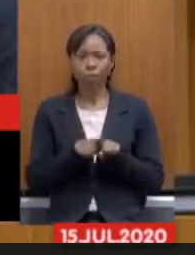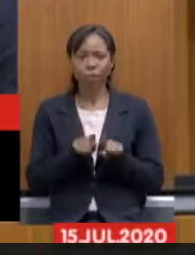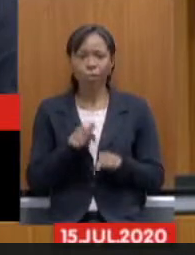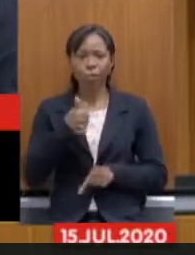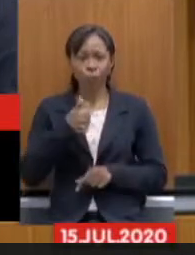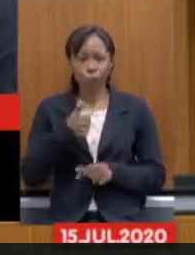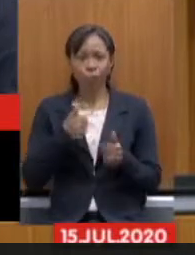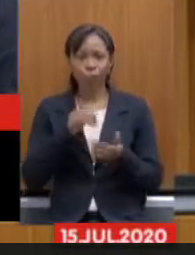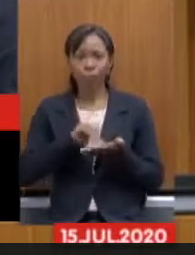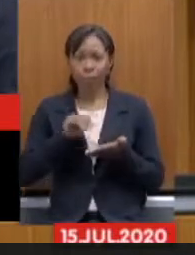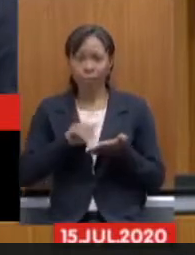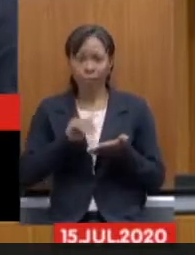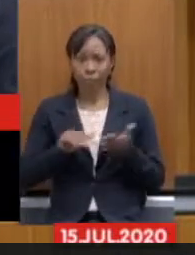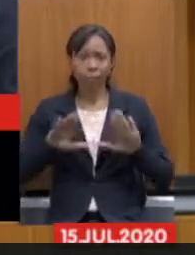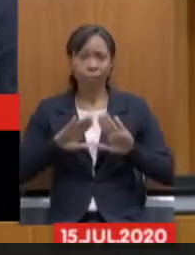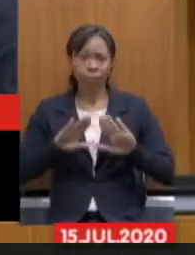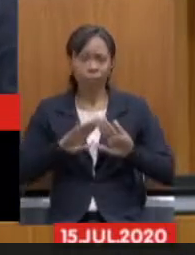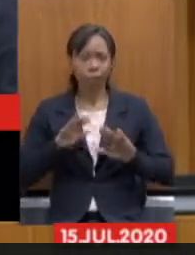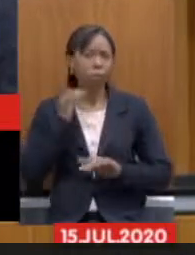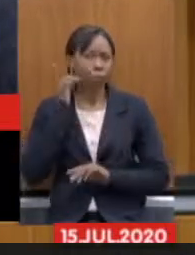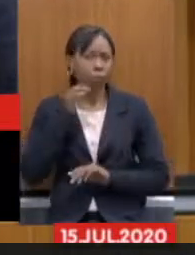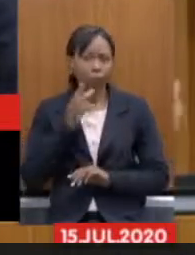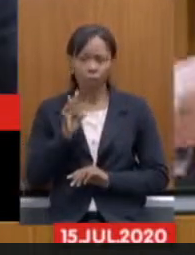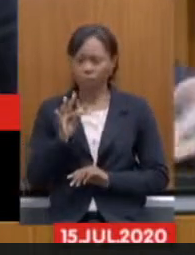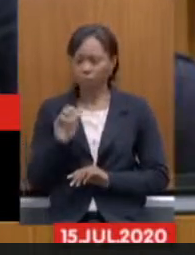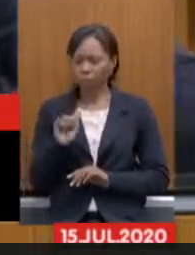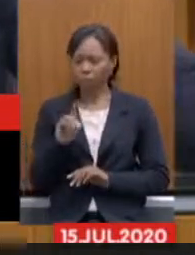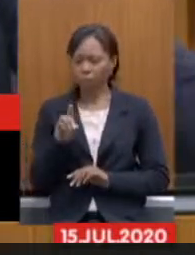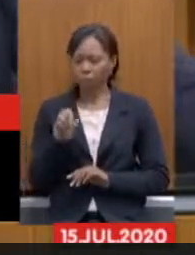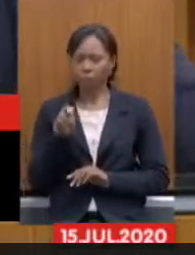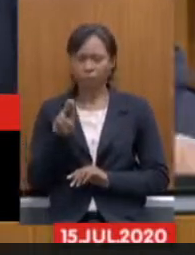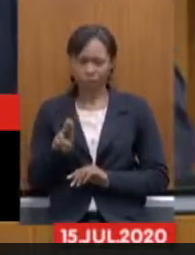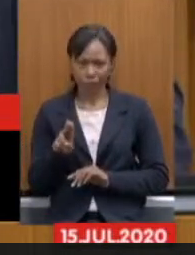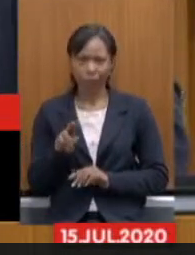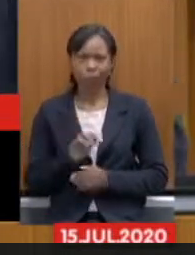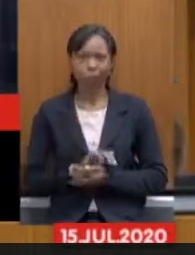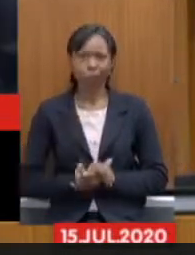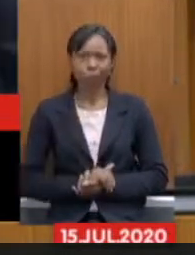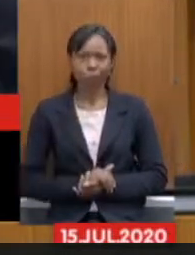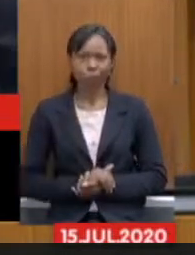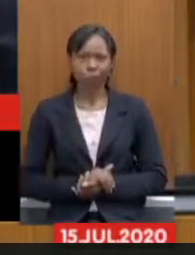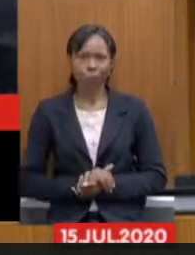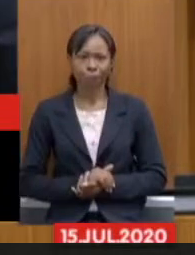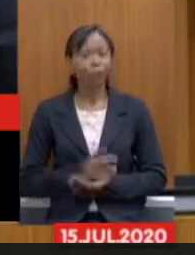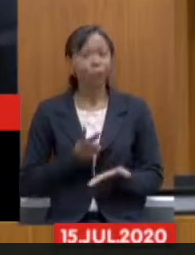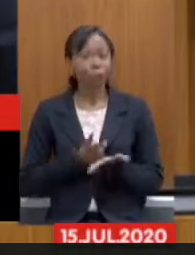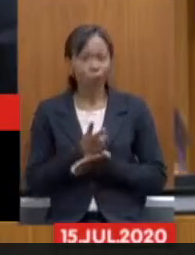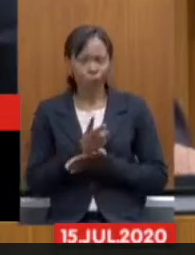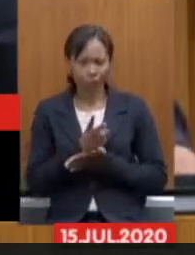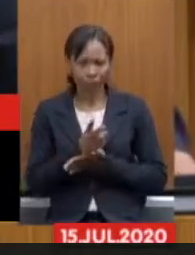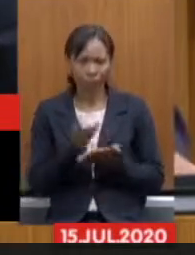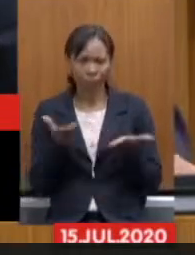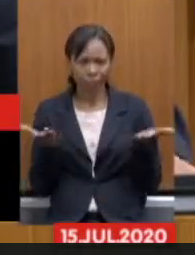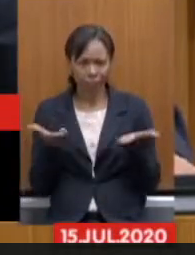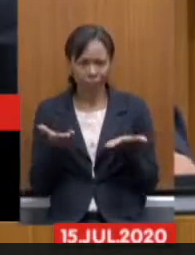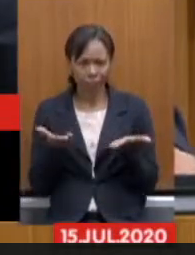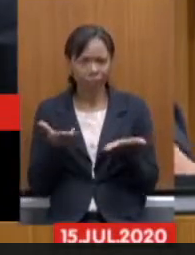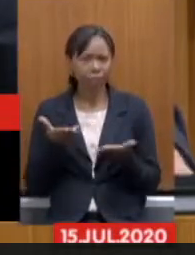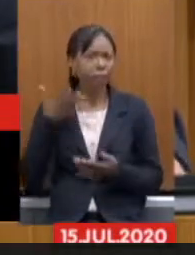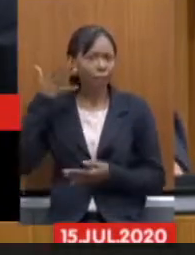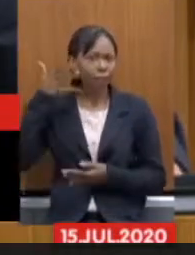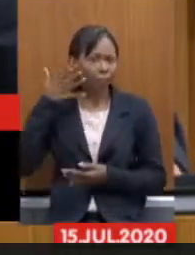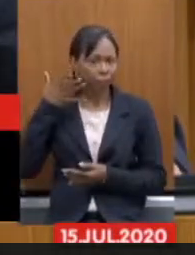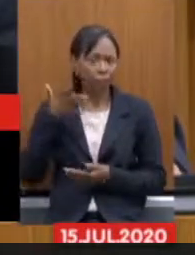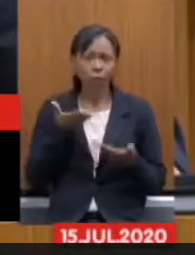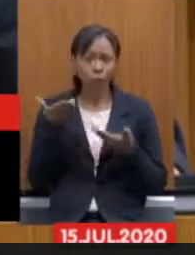da assembleia legislativa o deputado tadeu martins leite tá dando sequência agora com a